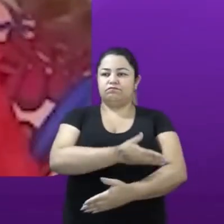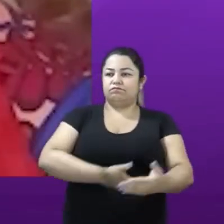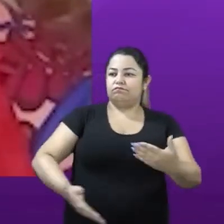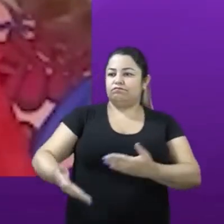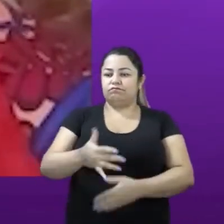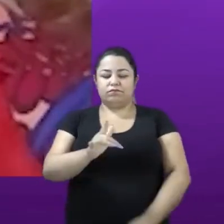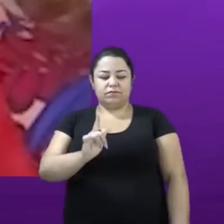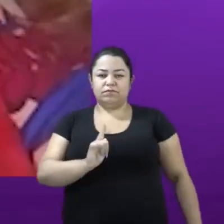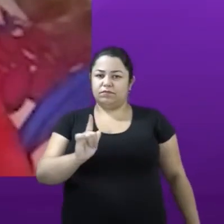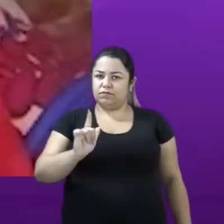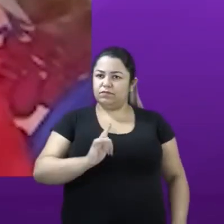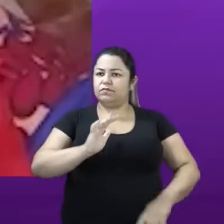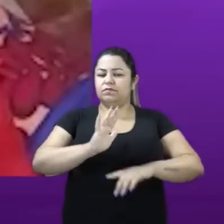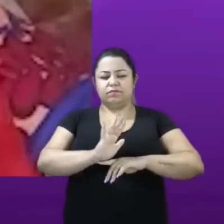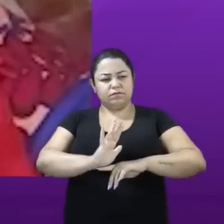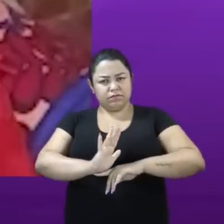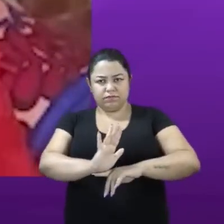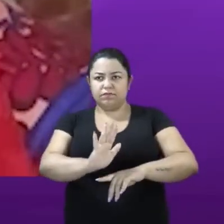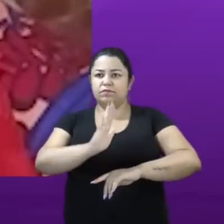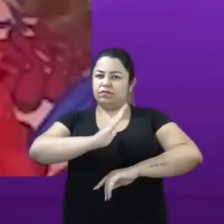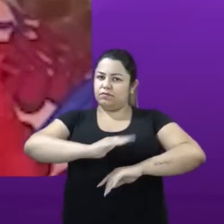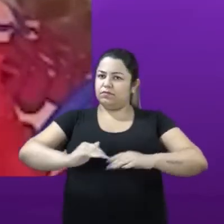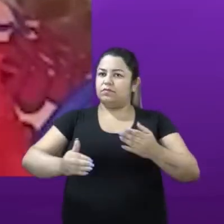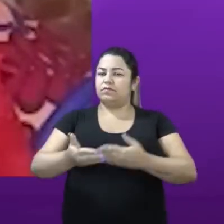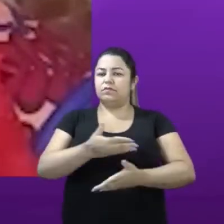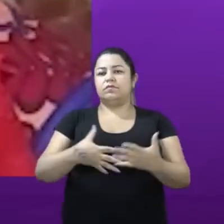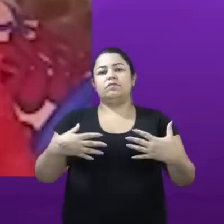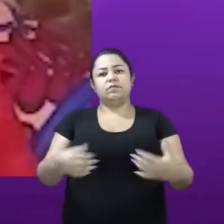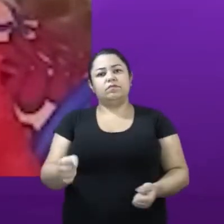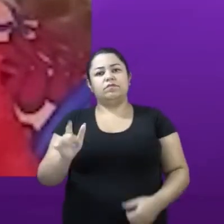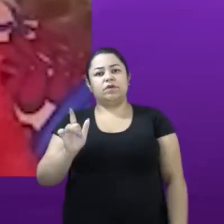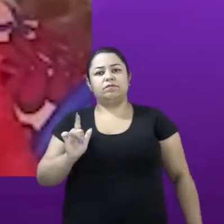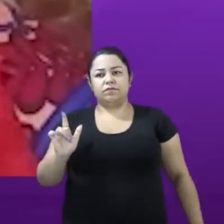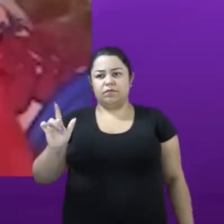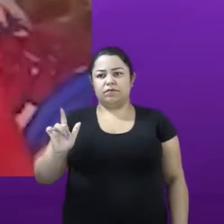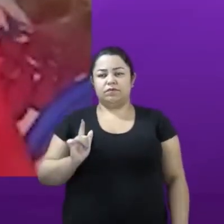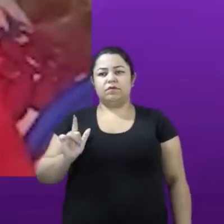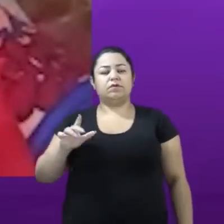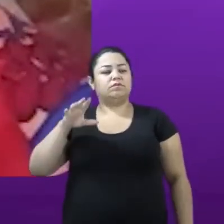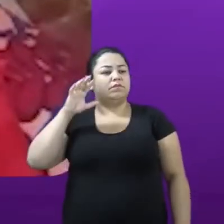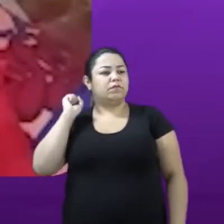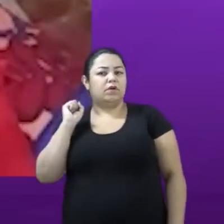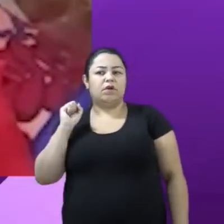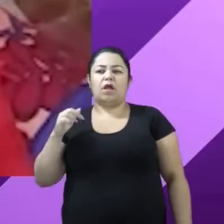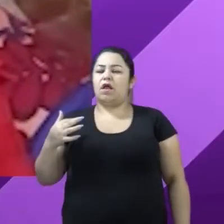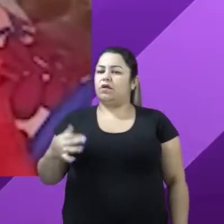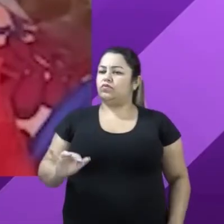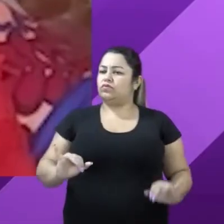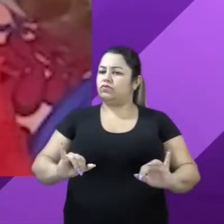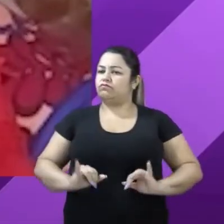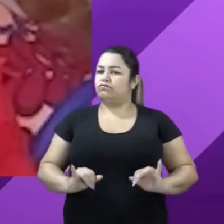mais solidariedade, vamos ter mais ouvir a dor do